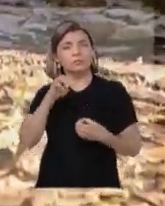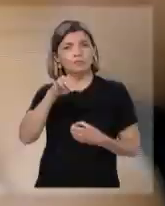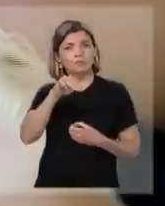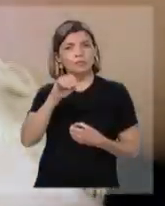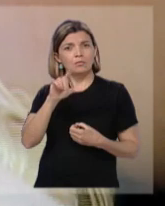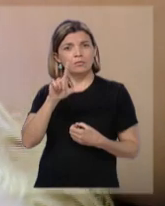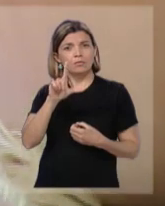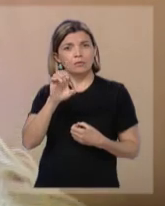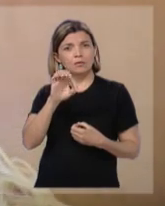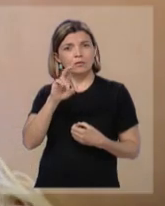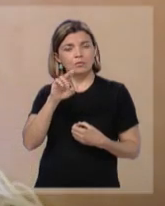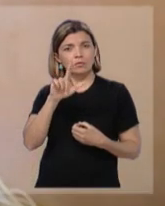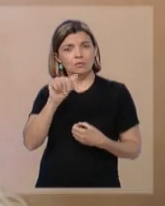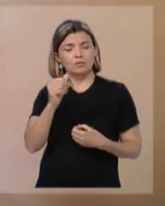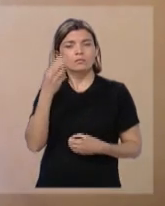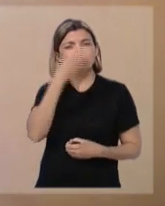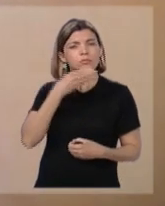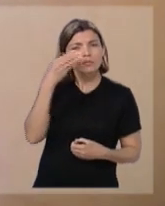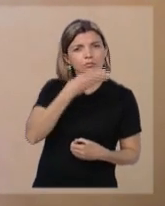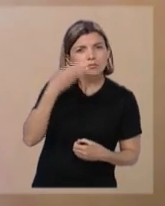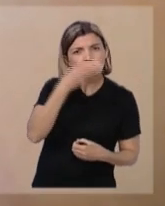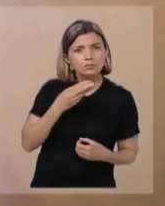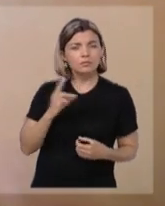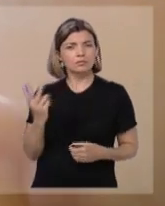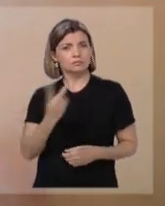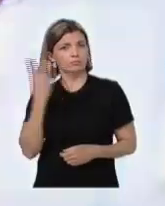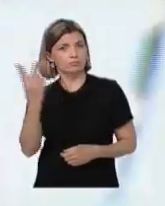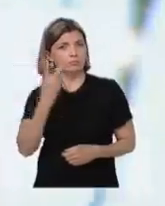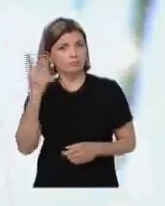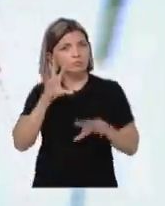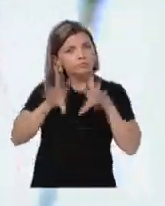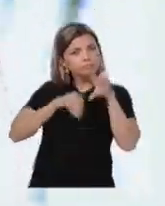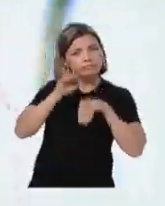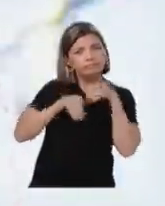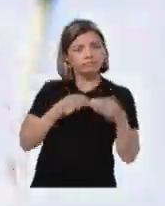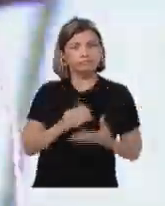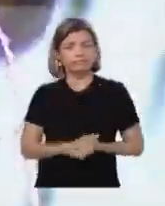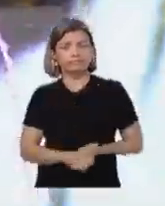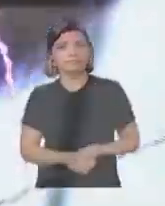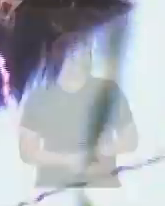como açúcares, lipídios e proteínas.